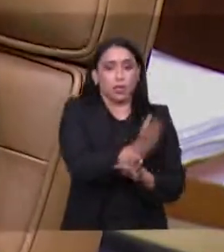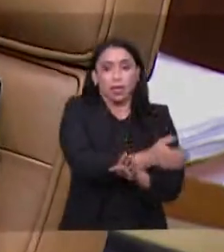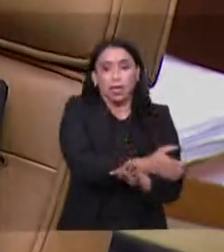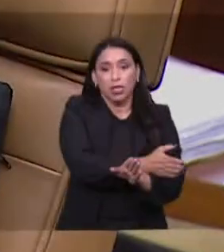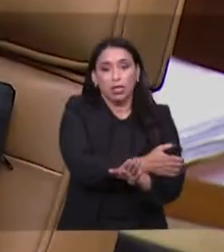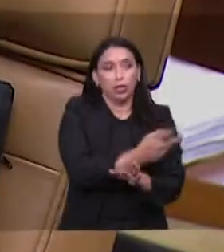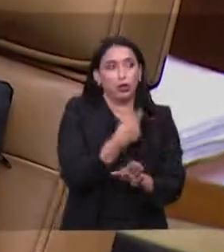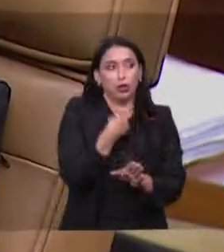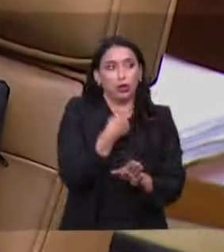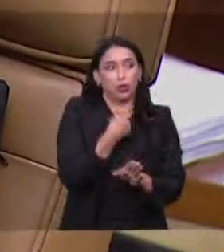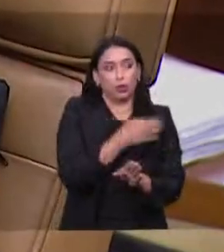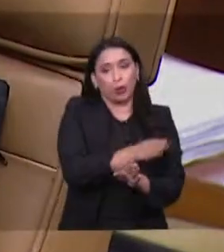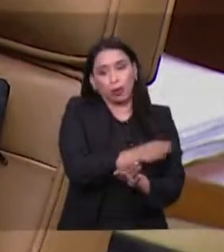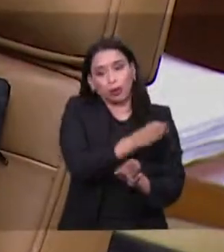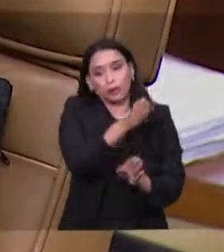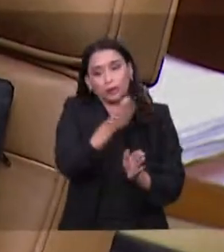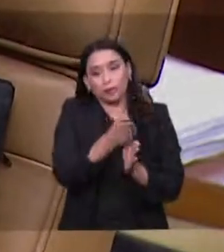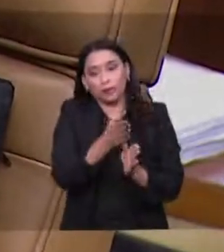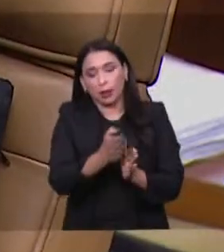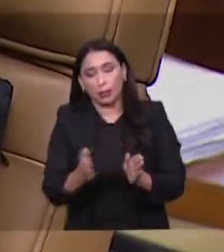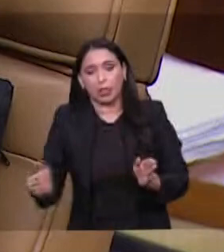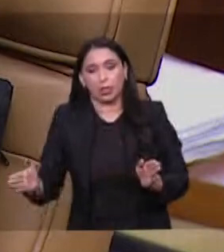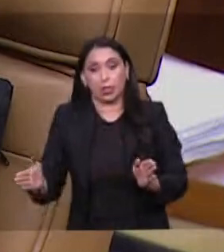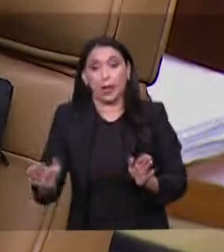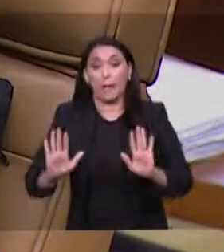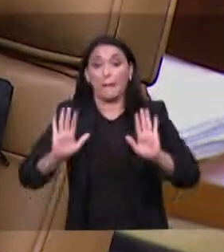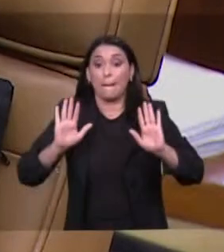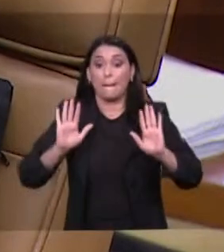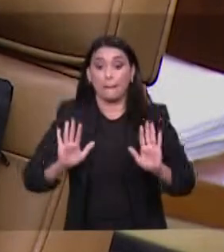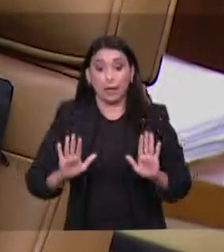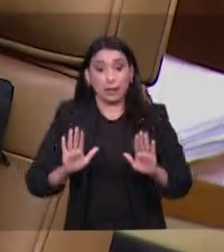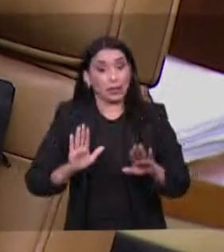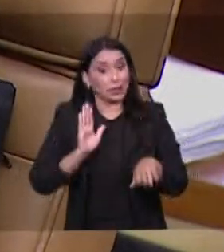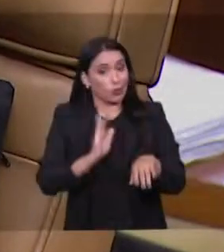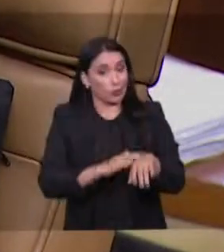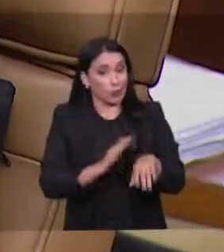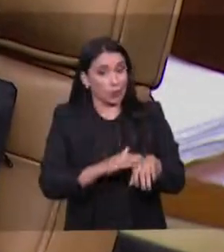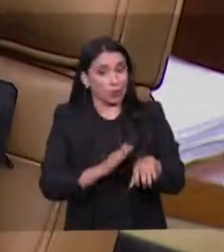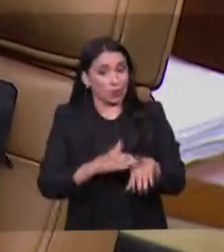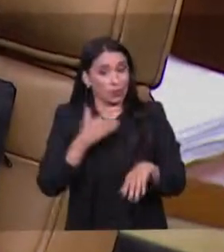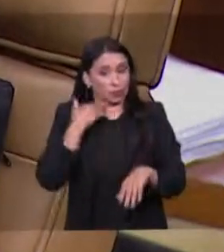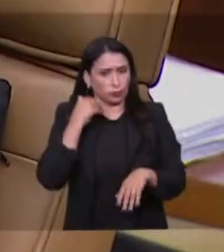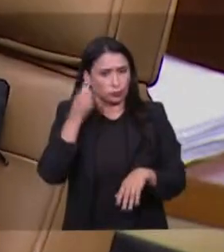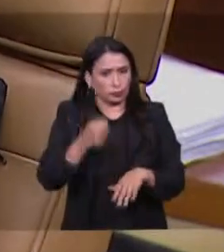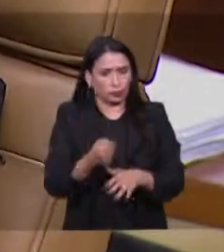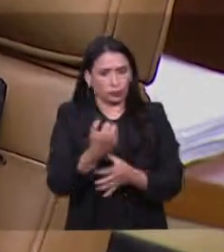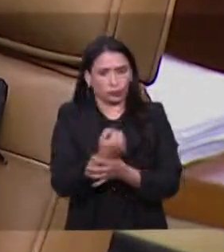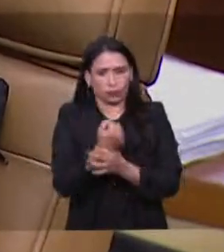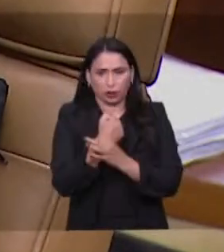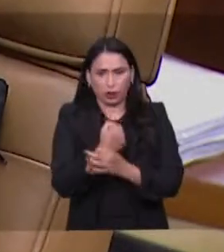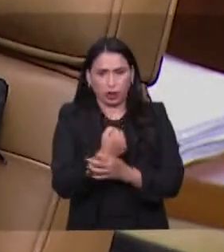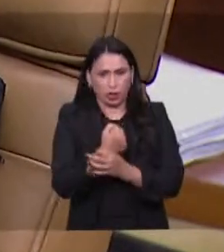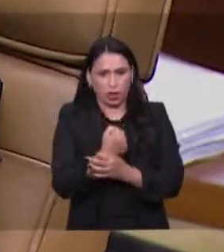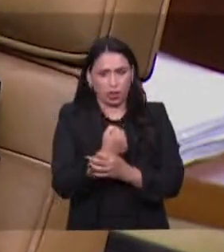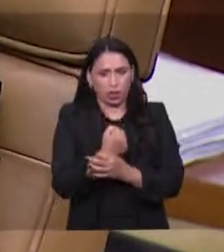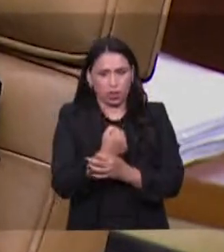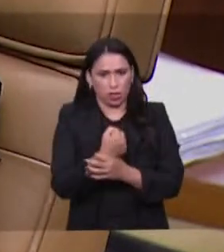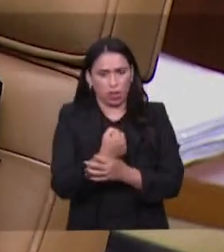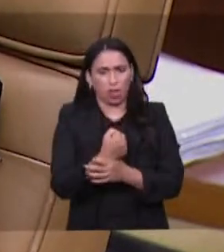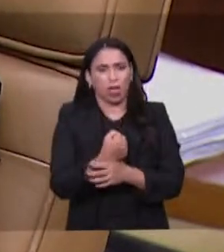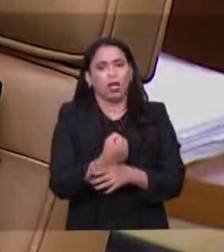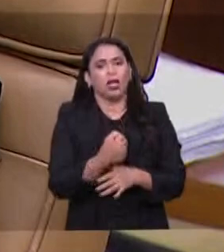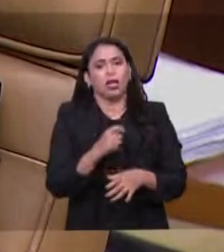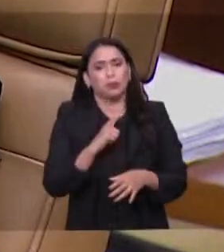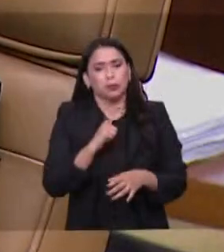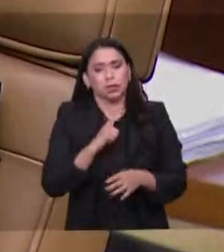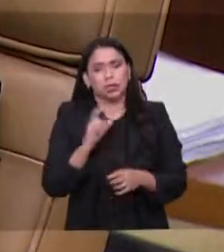processo. Agora, é claro que as competências do juiz de garantia, elas não inibem a competência do juiz